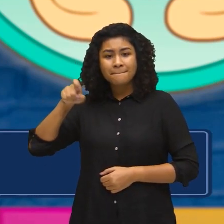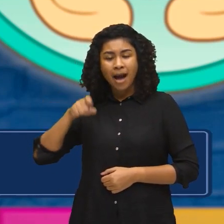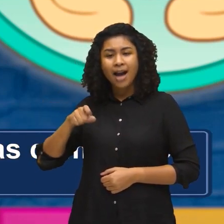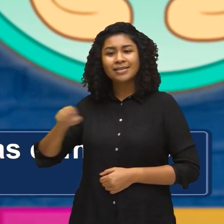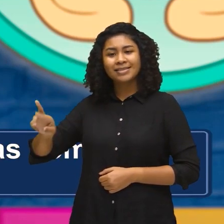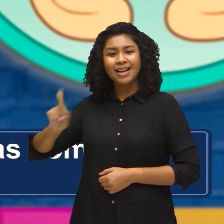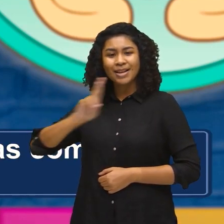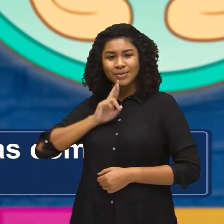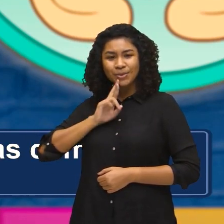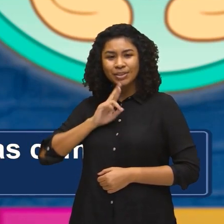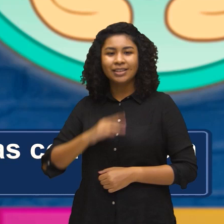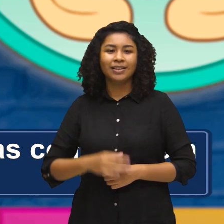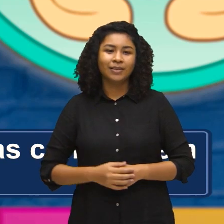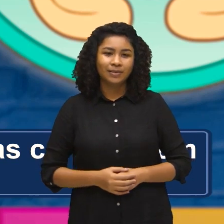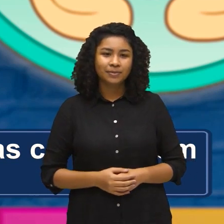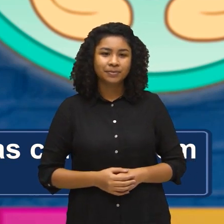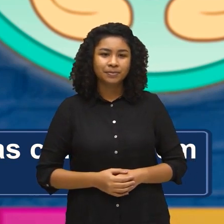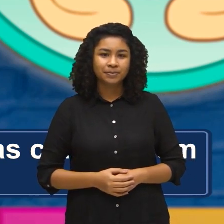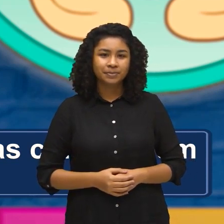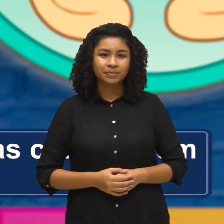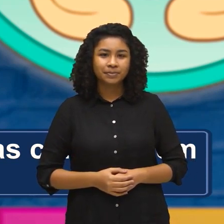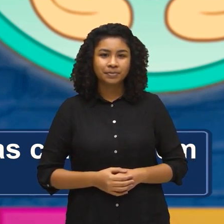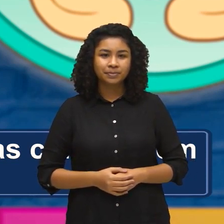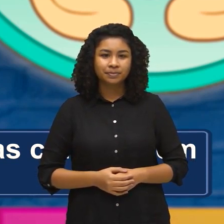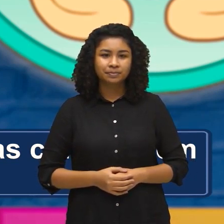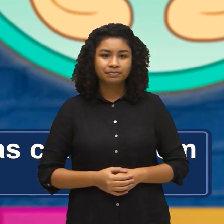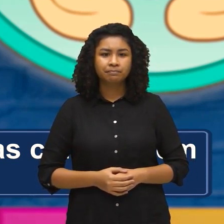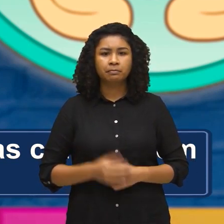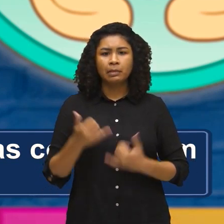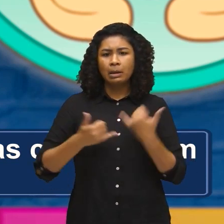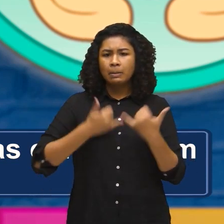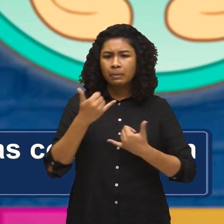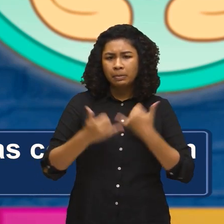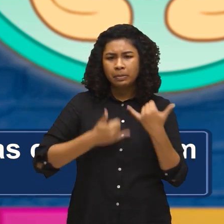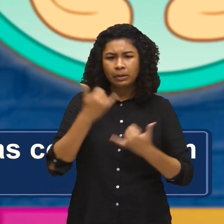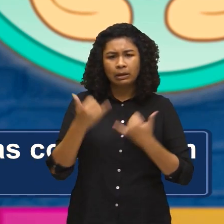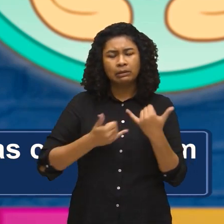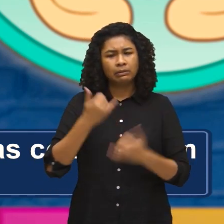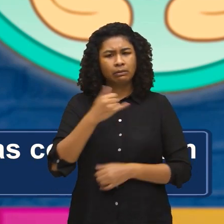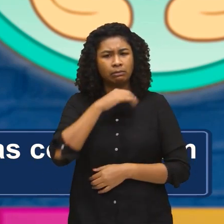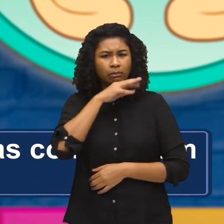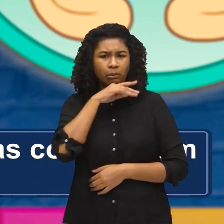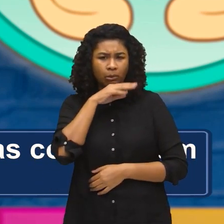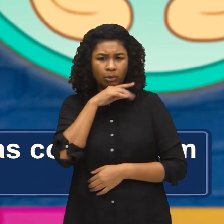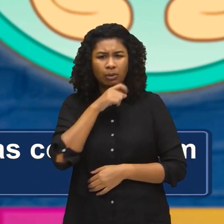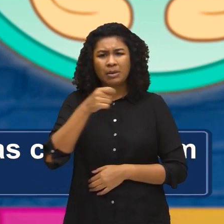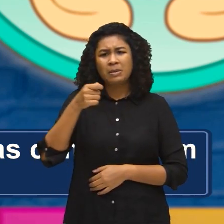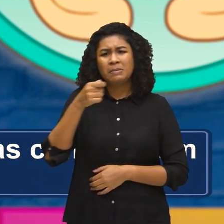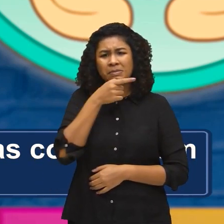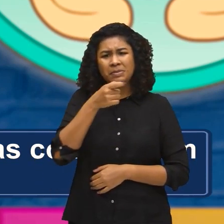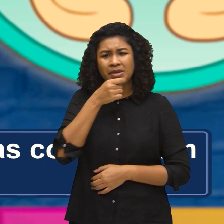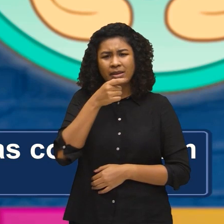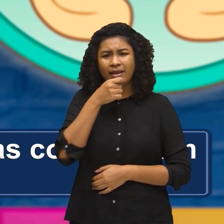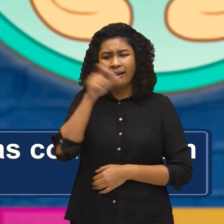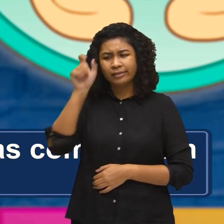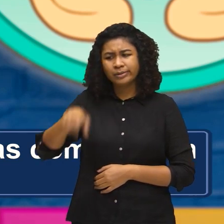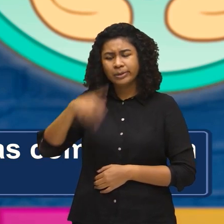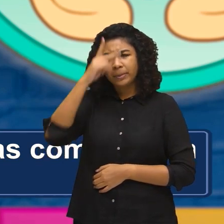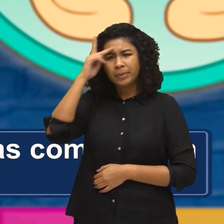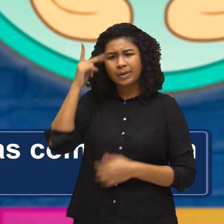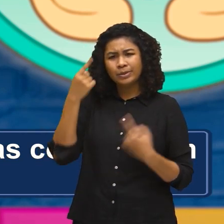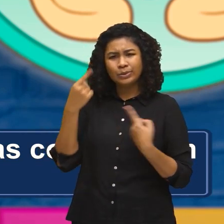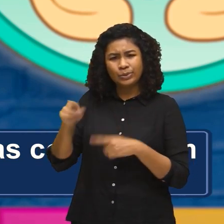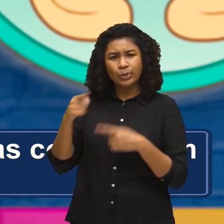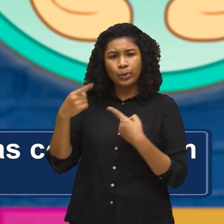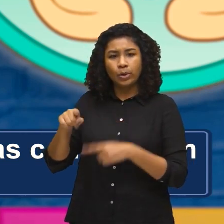trollagem e bullying, né, fazer brincadeiras de mau gosto, é uma piada com alguém. Isso a Ana